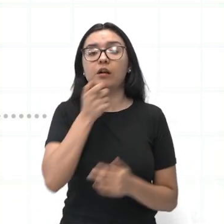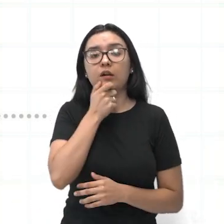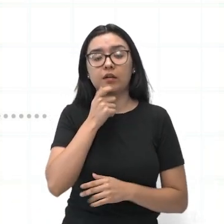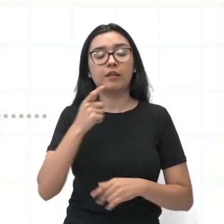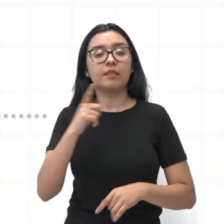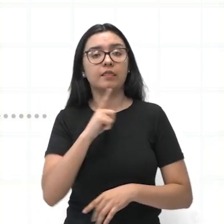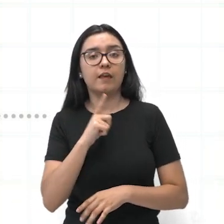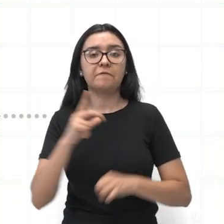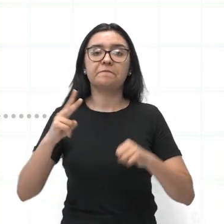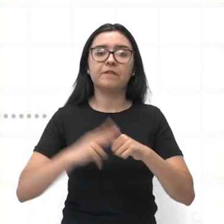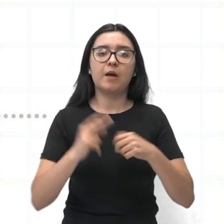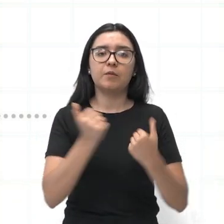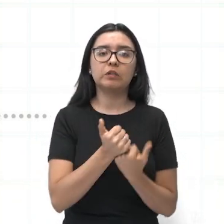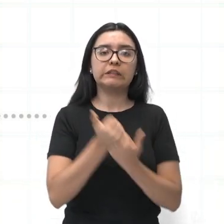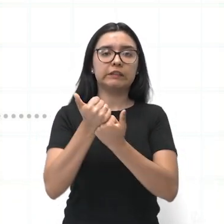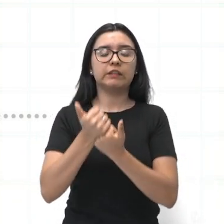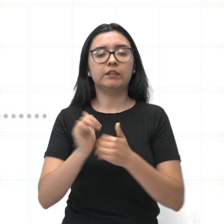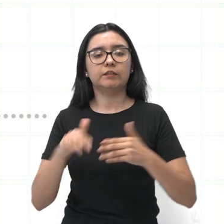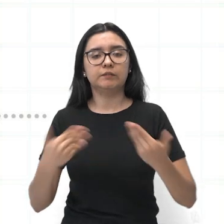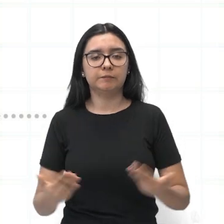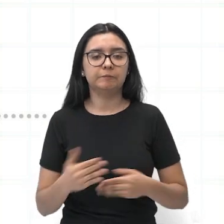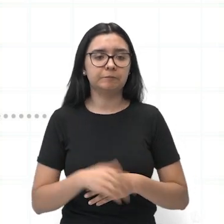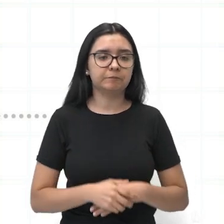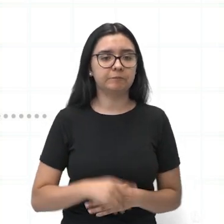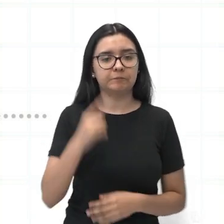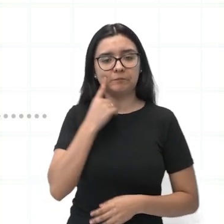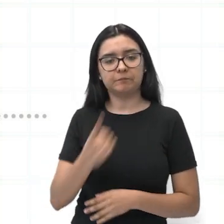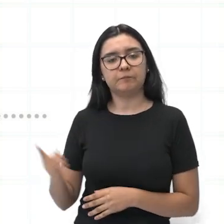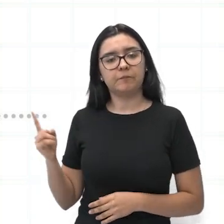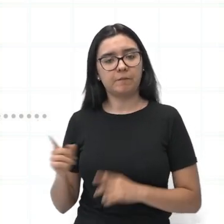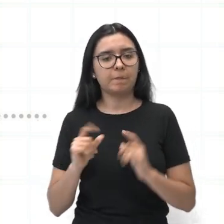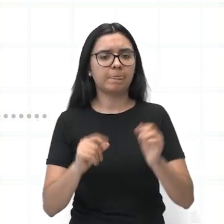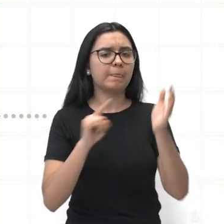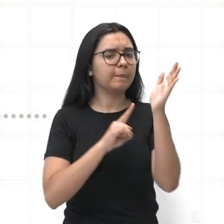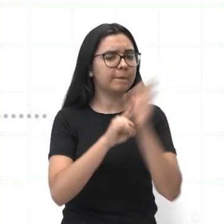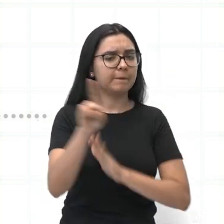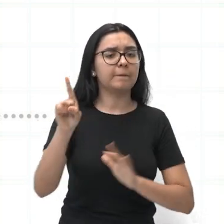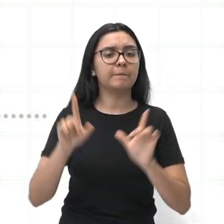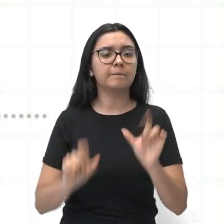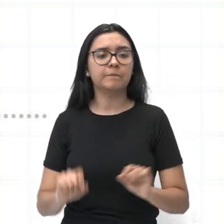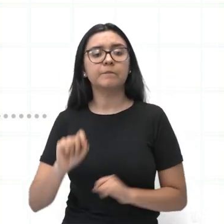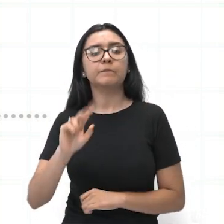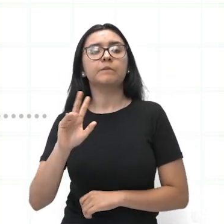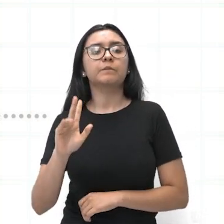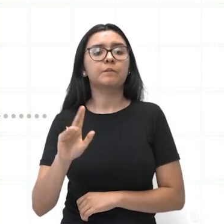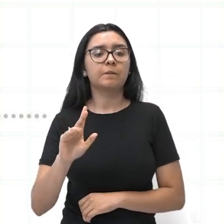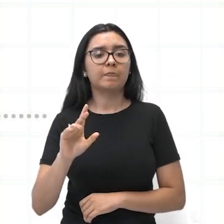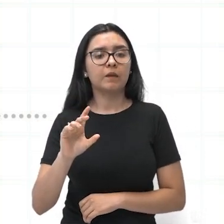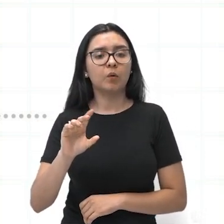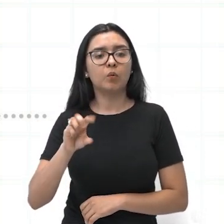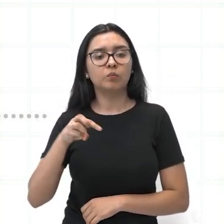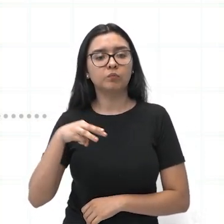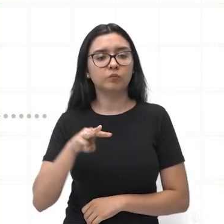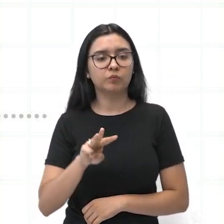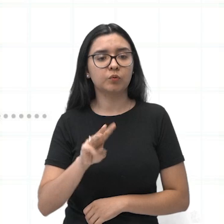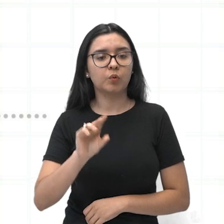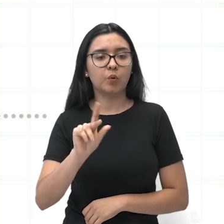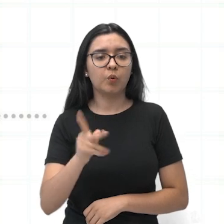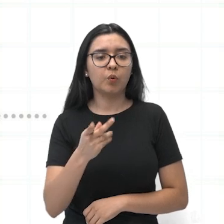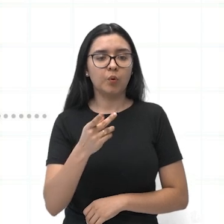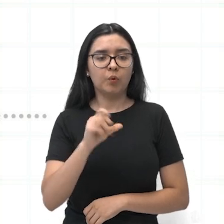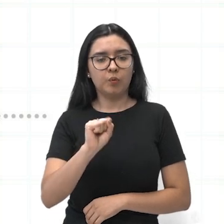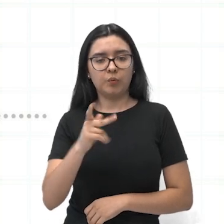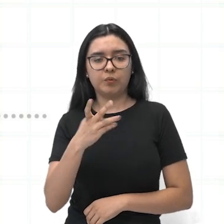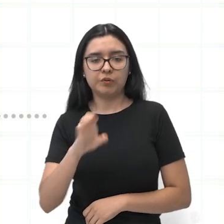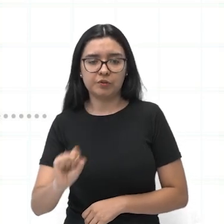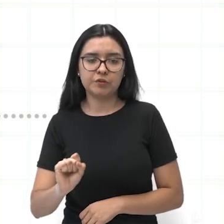verbo auxiliar, tá? Então, where does she live? Pergunta com she, quer dizer que eu vou responder com she. E aí fica assim,